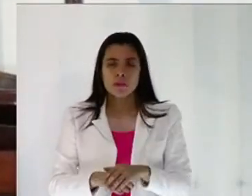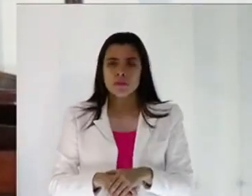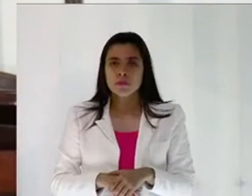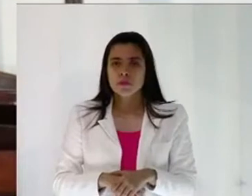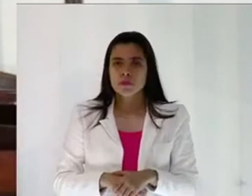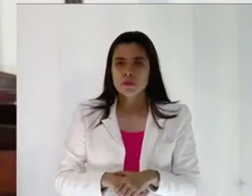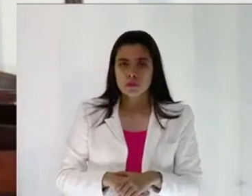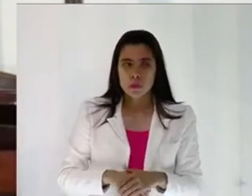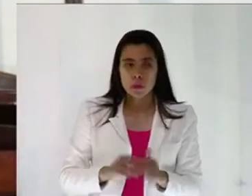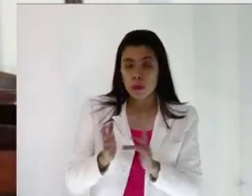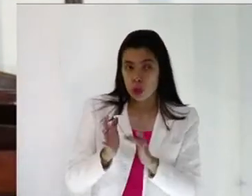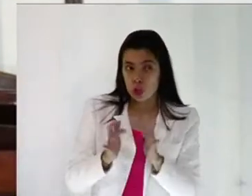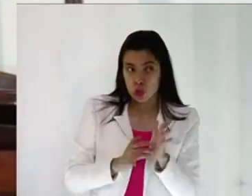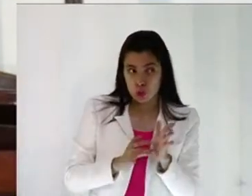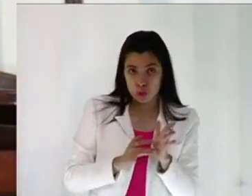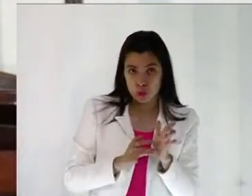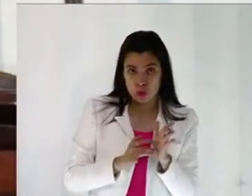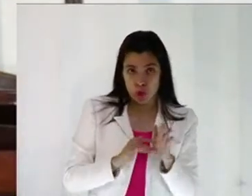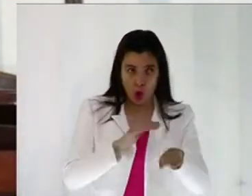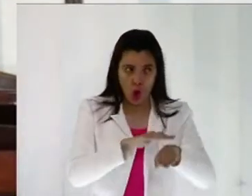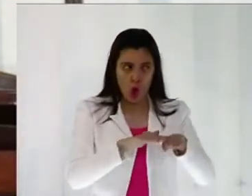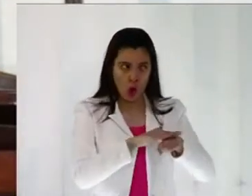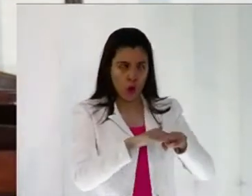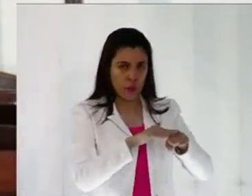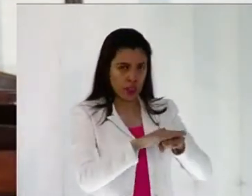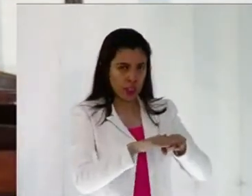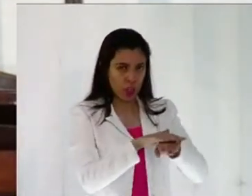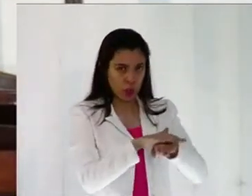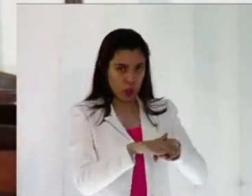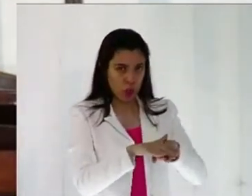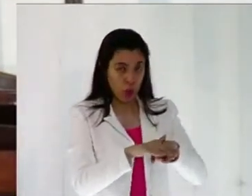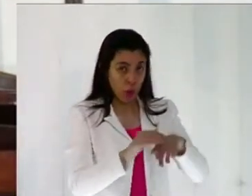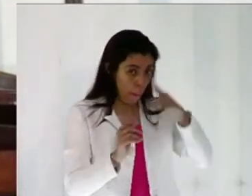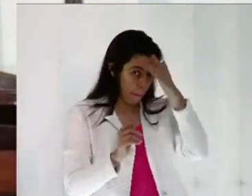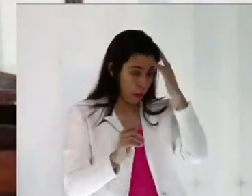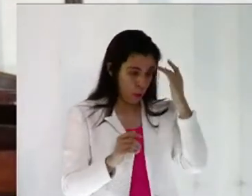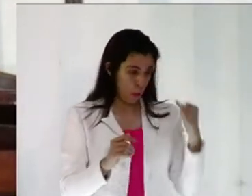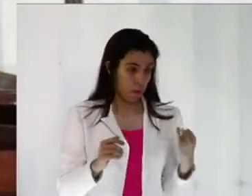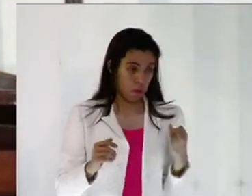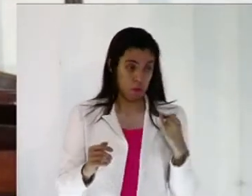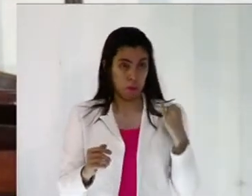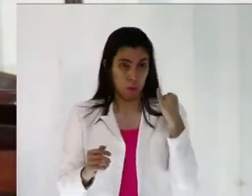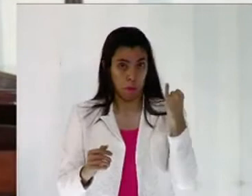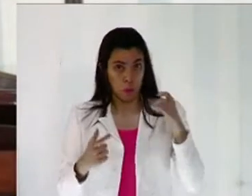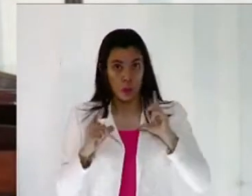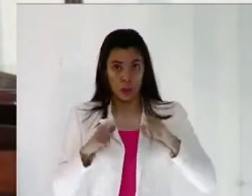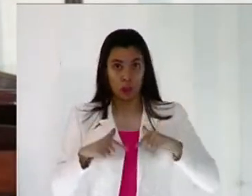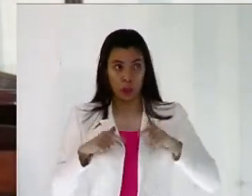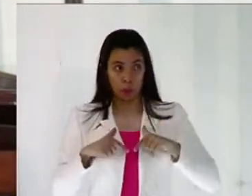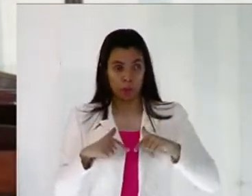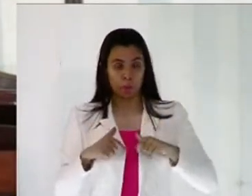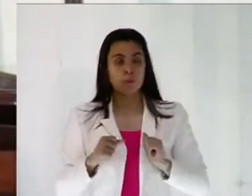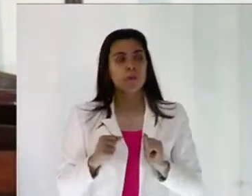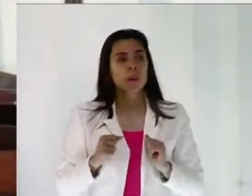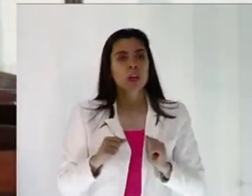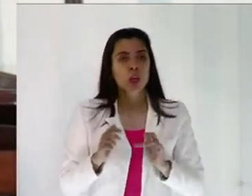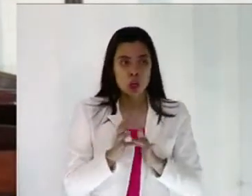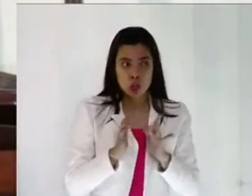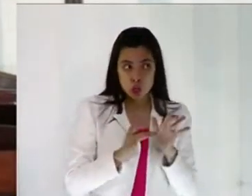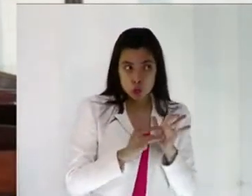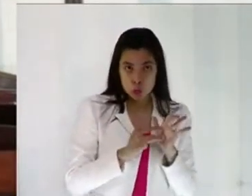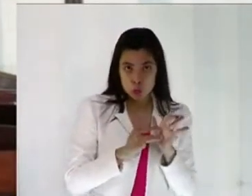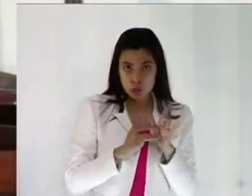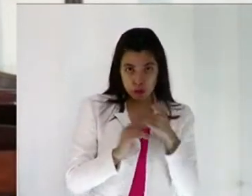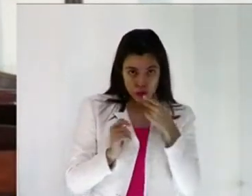eram os verdadeiros descendentes de Abraão, mas olha só como se, num determinado momento, como Jesus se dirigiu a eles.